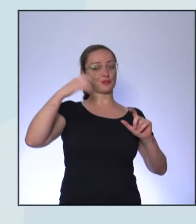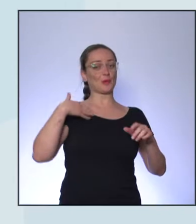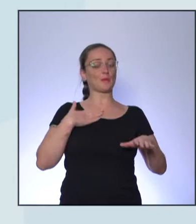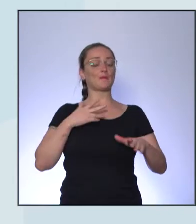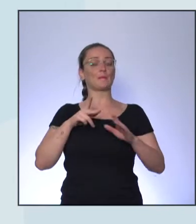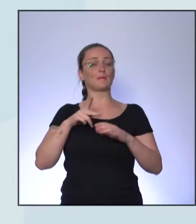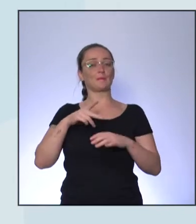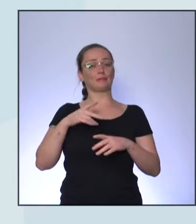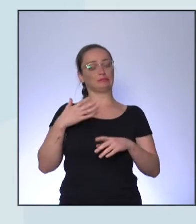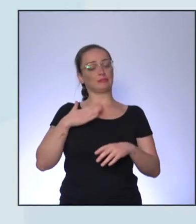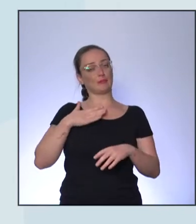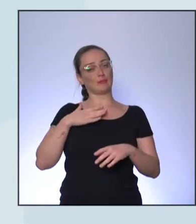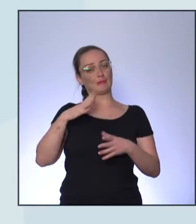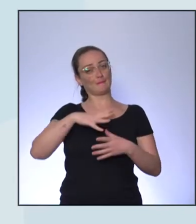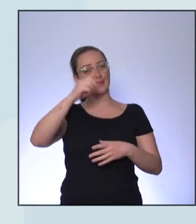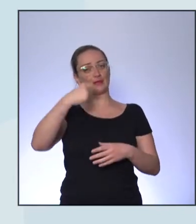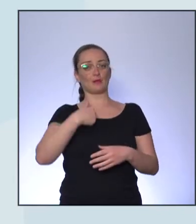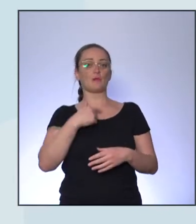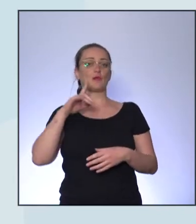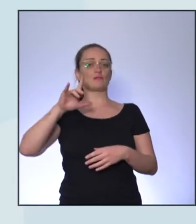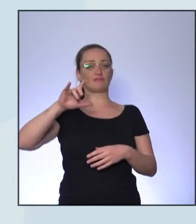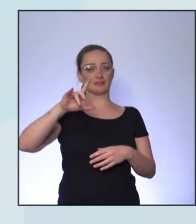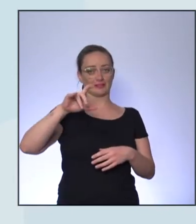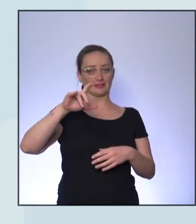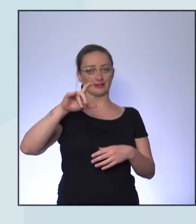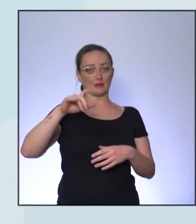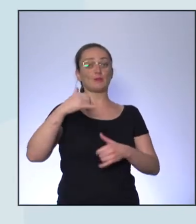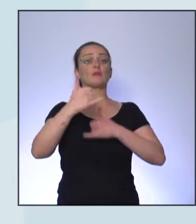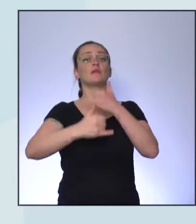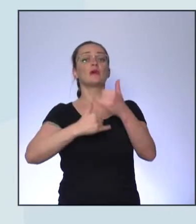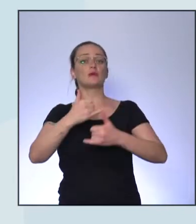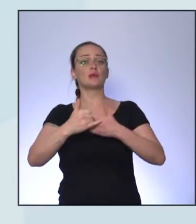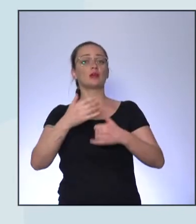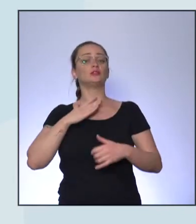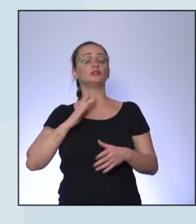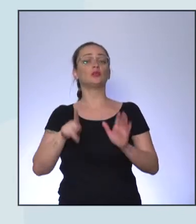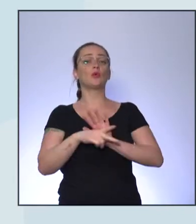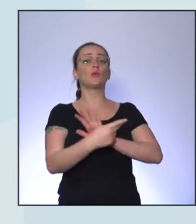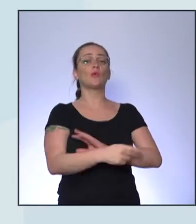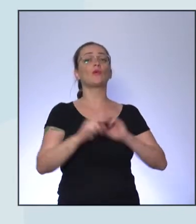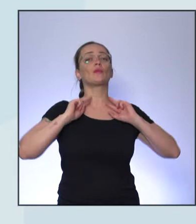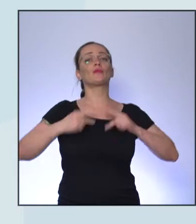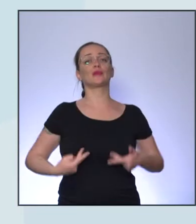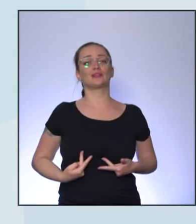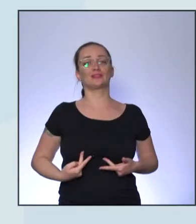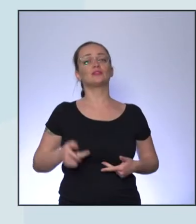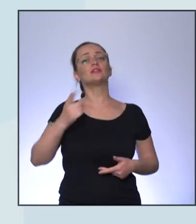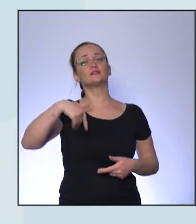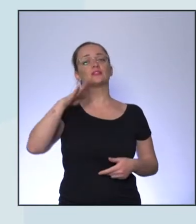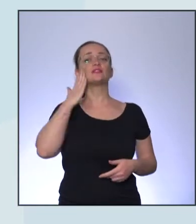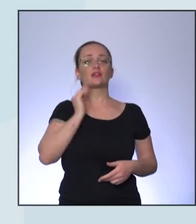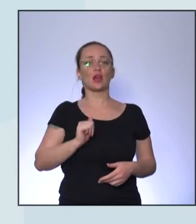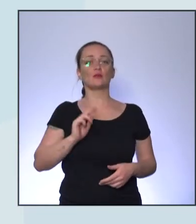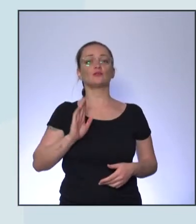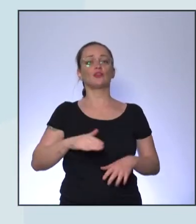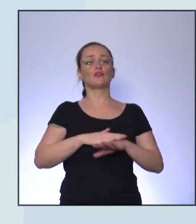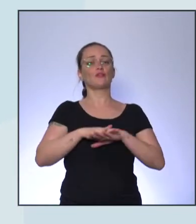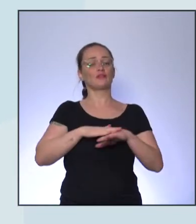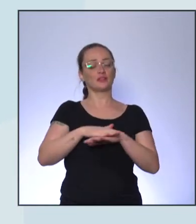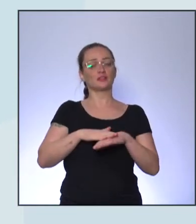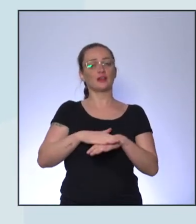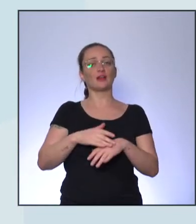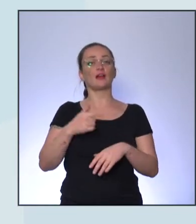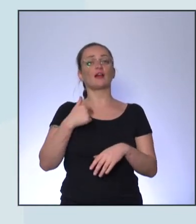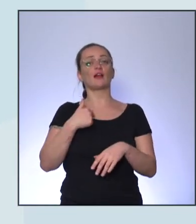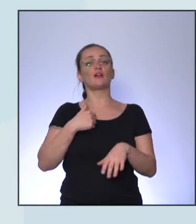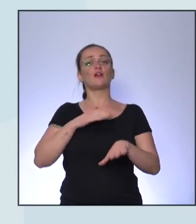do Instagram, pessoal, para brincar de Sou de Humanas. Como vocês sabem, a gente já conversou aqui, eu e a Roberta, a